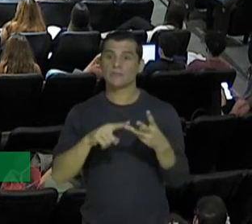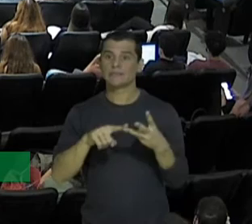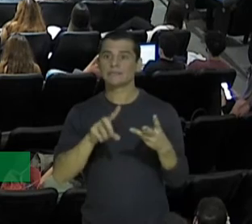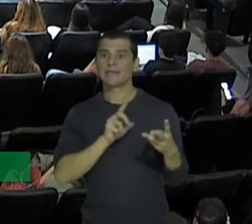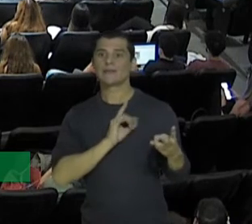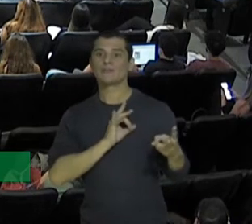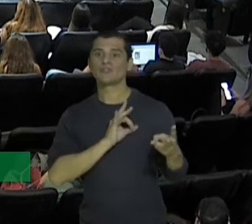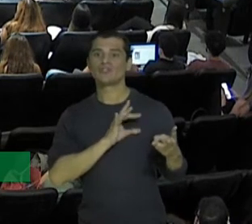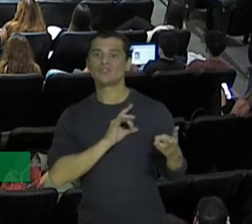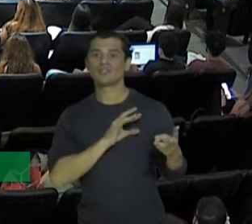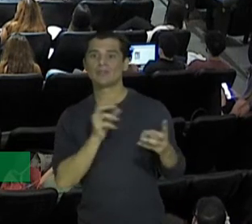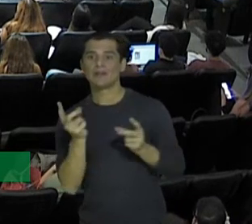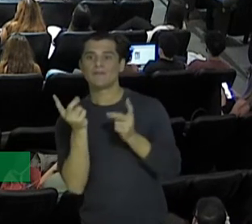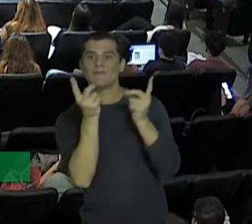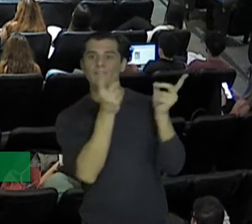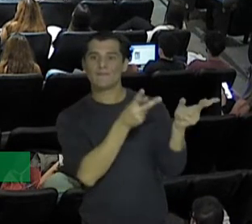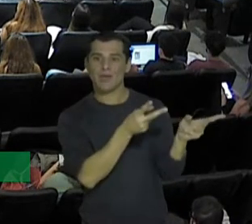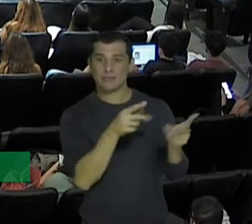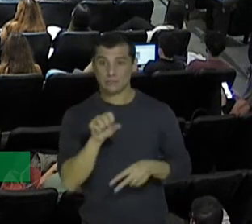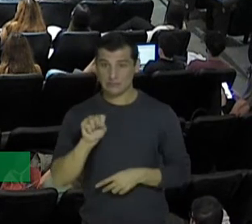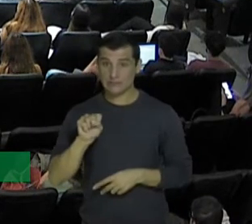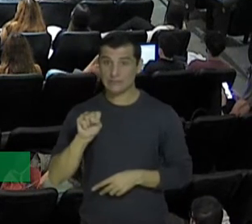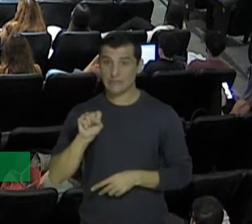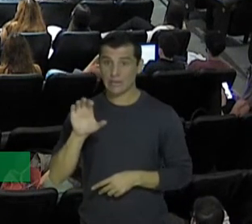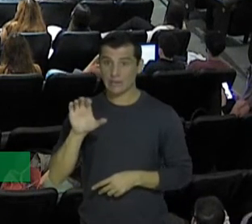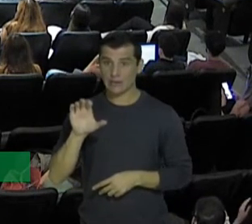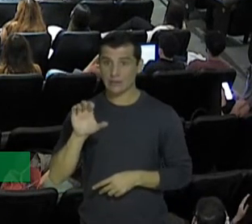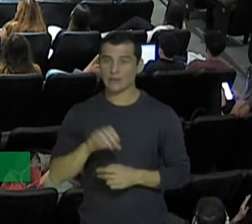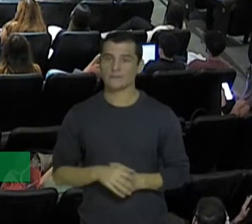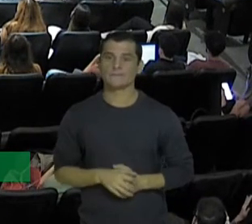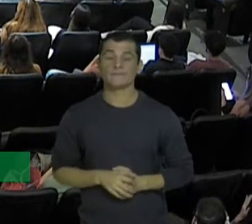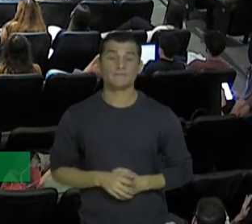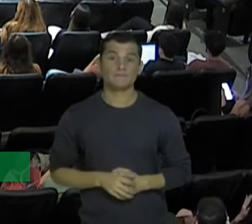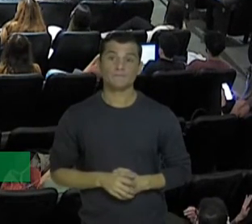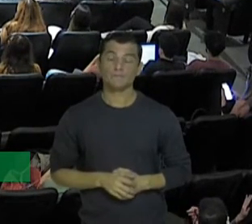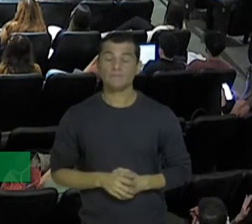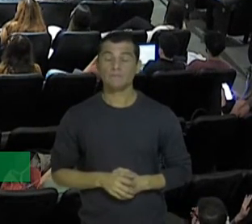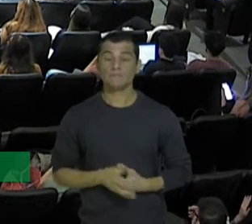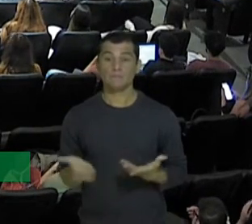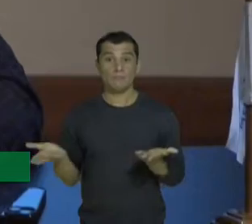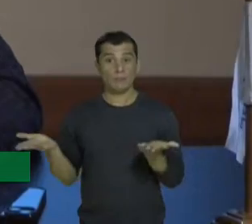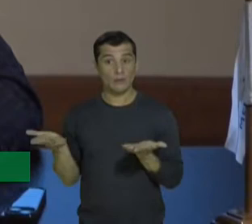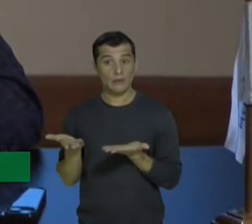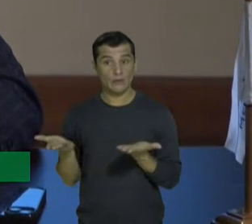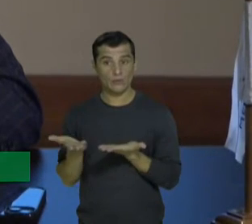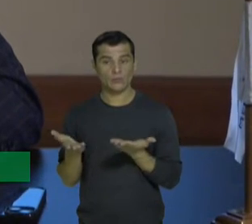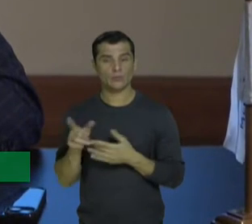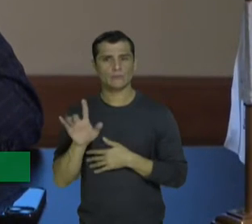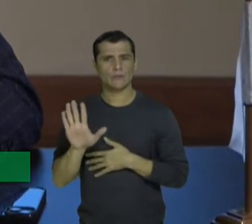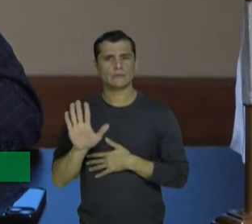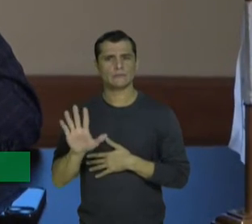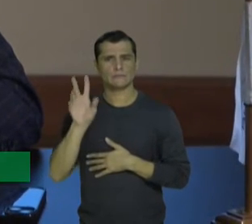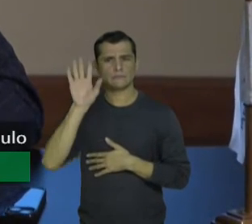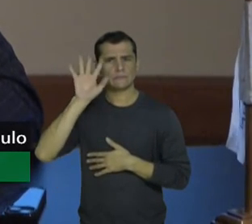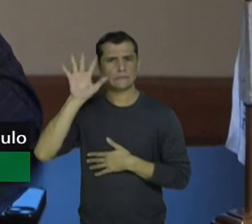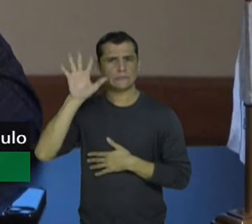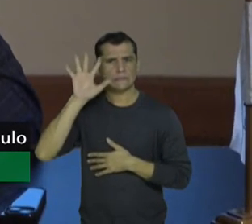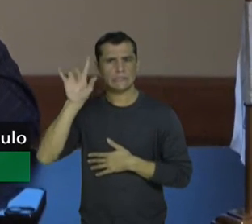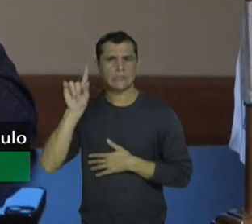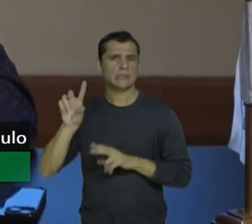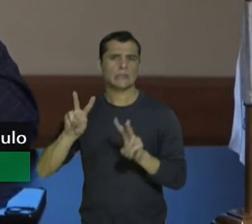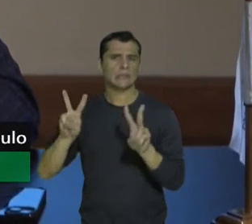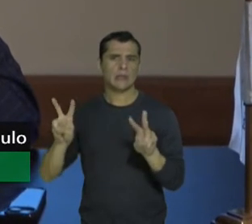Mas qual é a ideia que os dados vão mostrar uma perda relativa aí eu aí eu eu vou um pouco questionar a premissa a integração